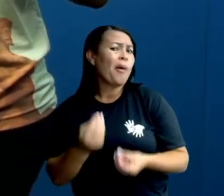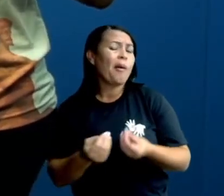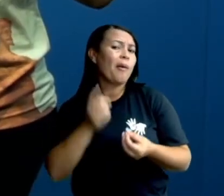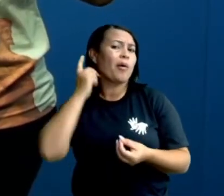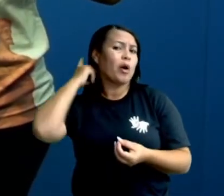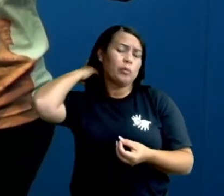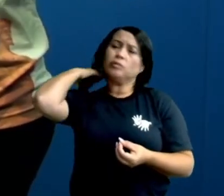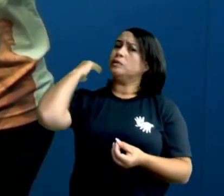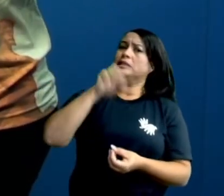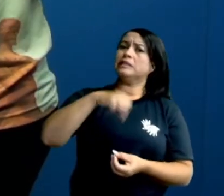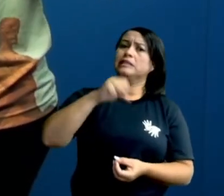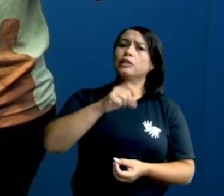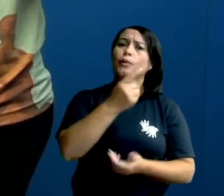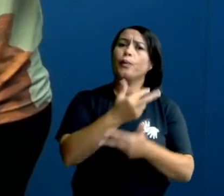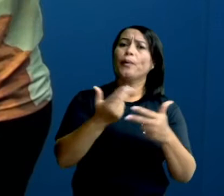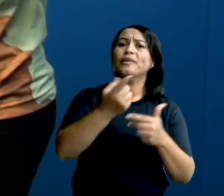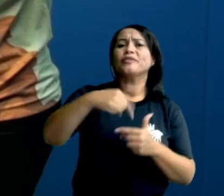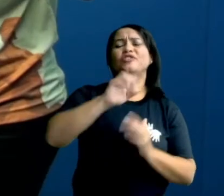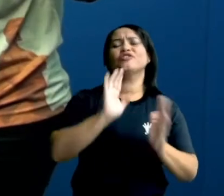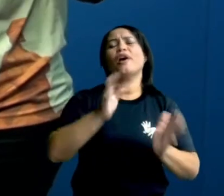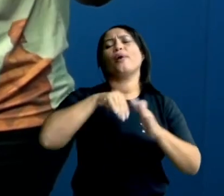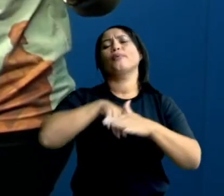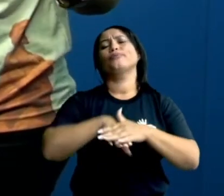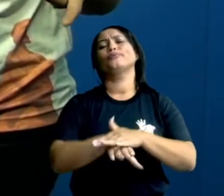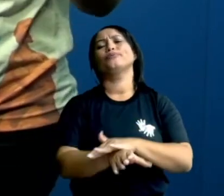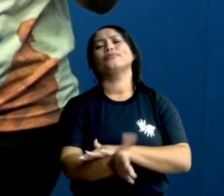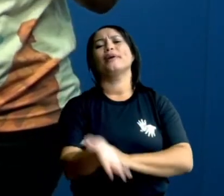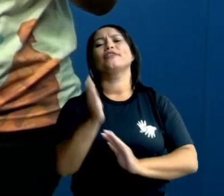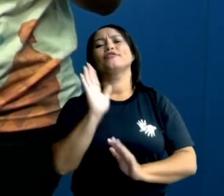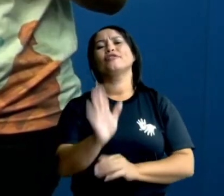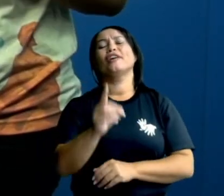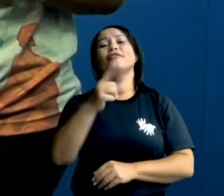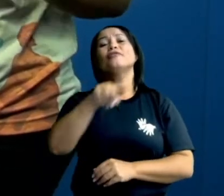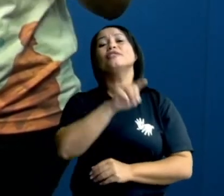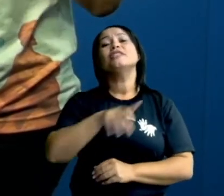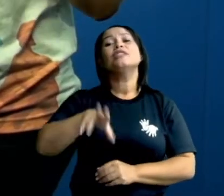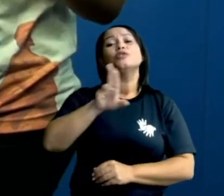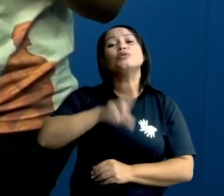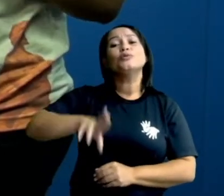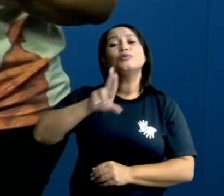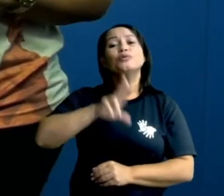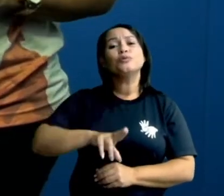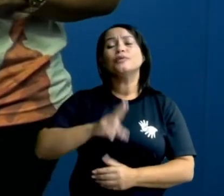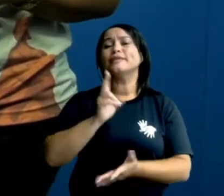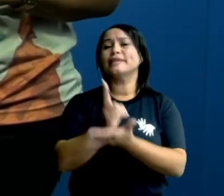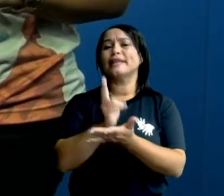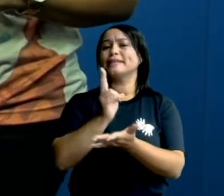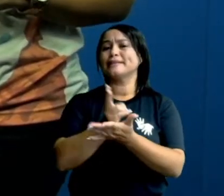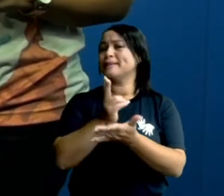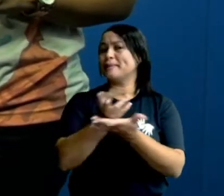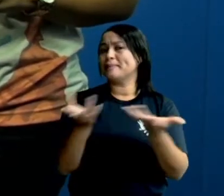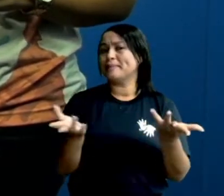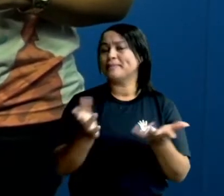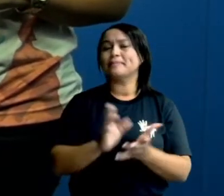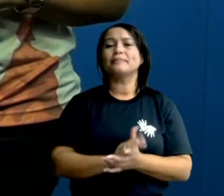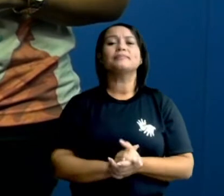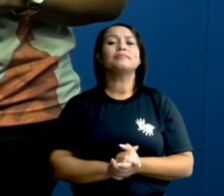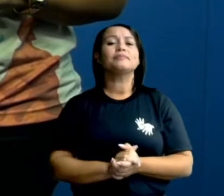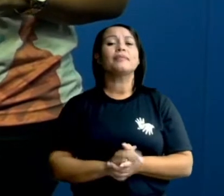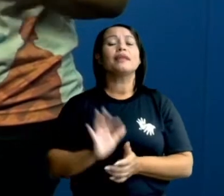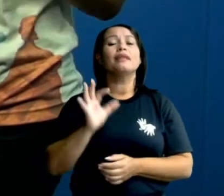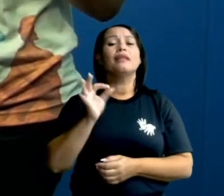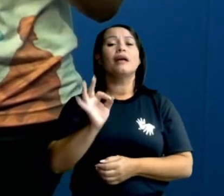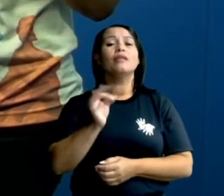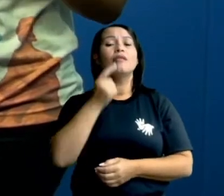com coisas que você já estão acostumado a fazer e você está usando a grandeza diretamente proporcional, tá